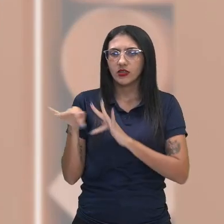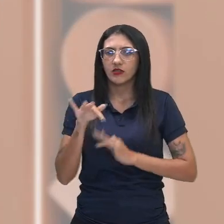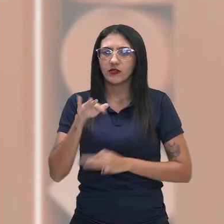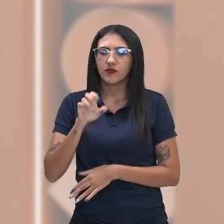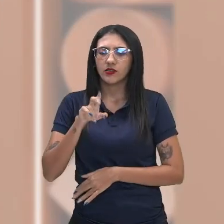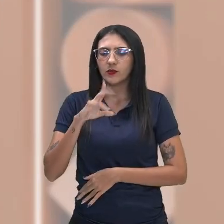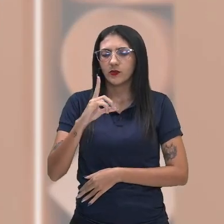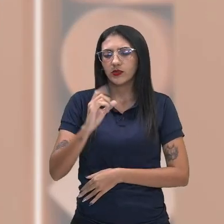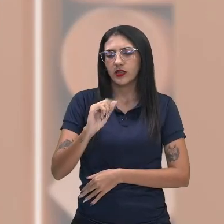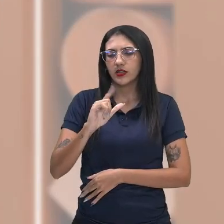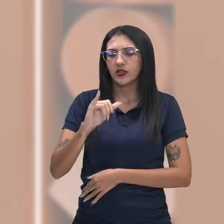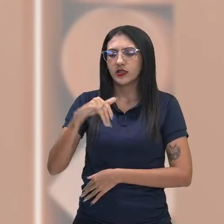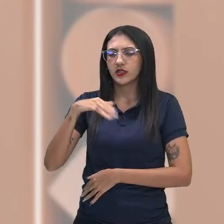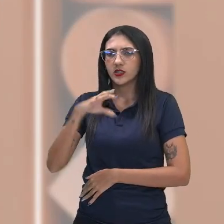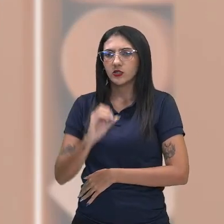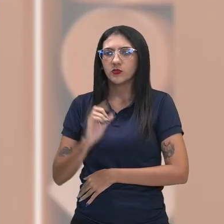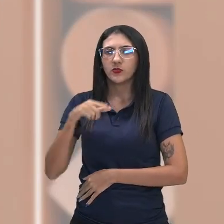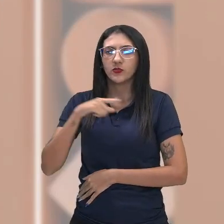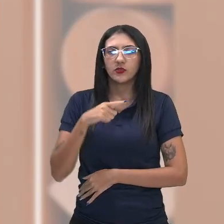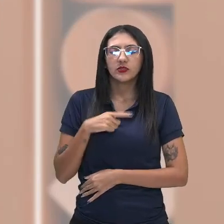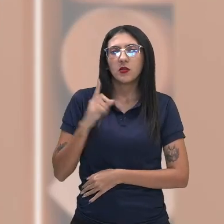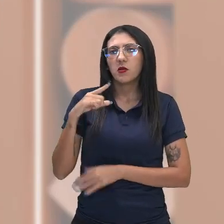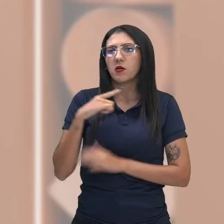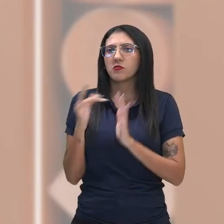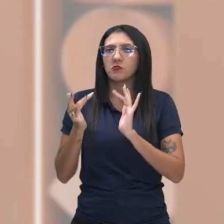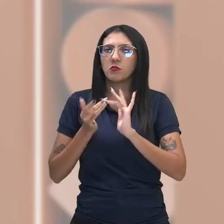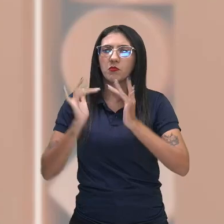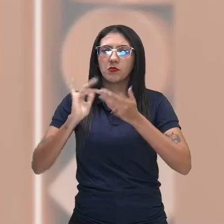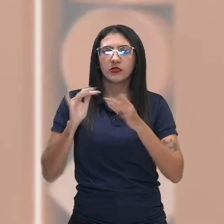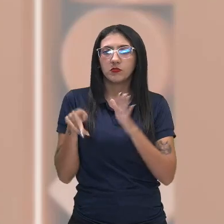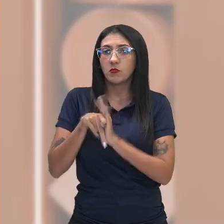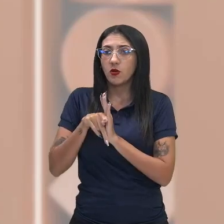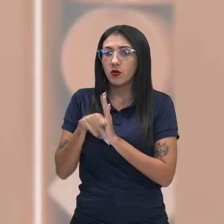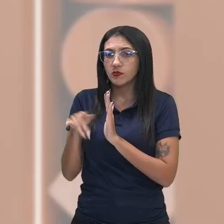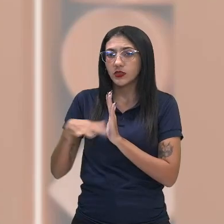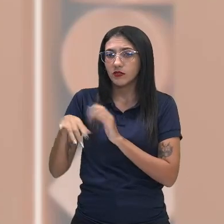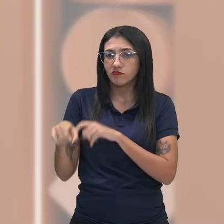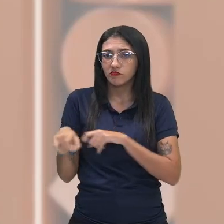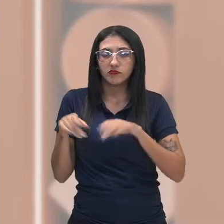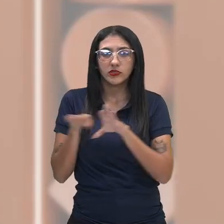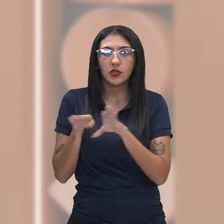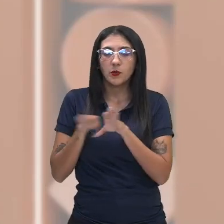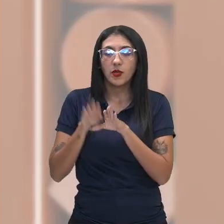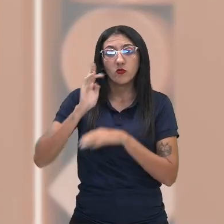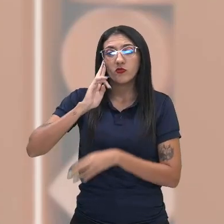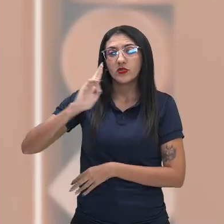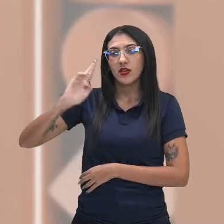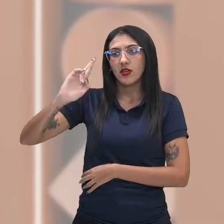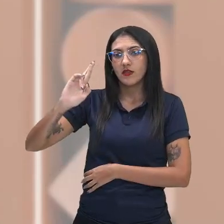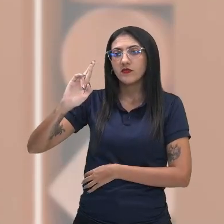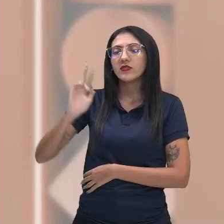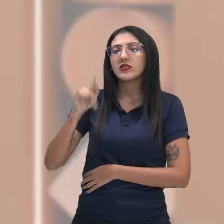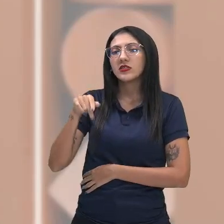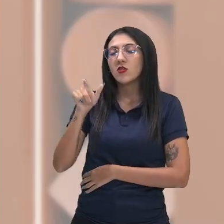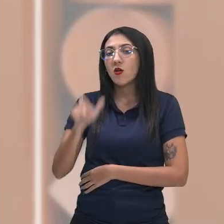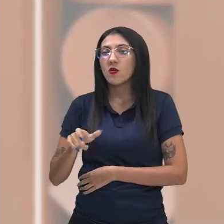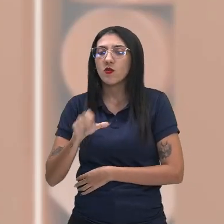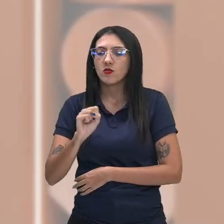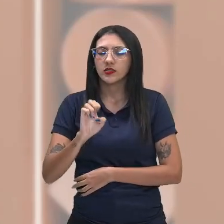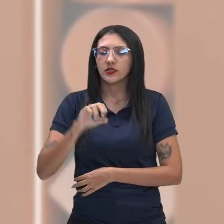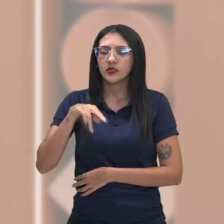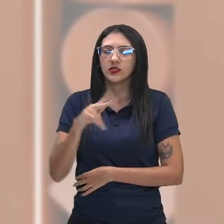viviam ligadas a um vínculo com a terra e com o senhor daquela terra também, que passou a ser chamado de